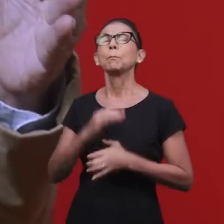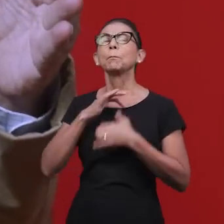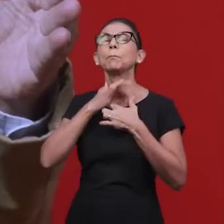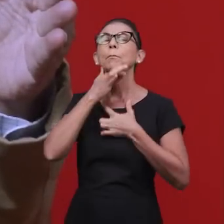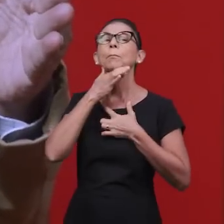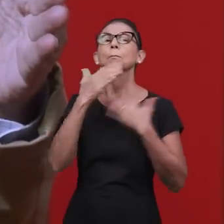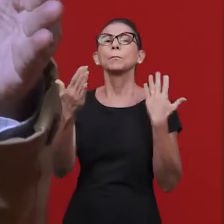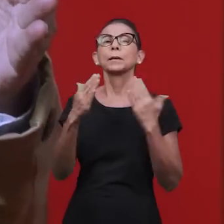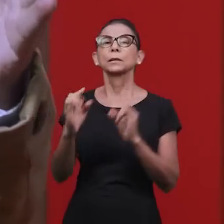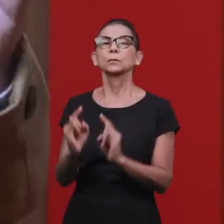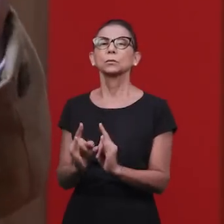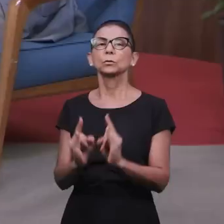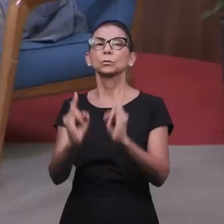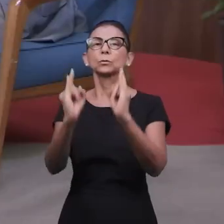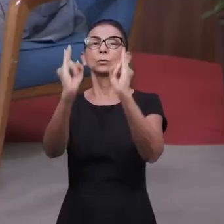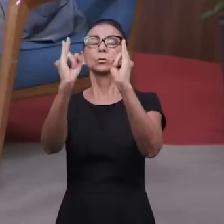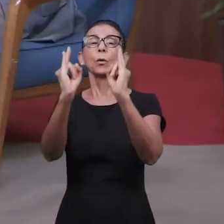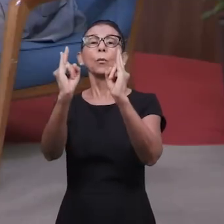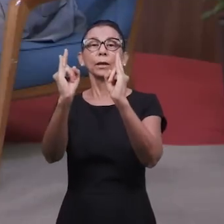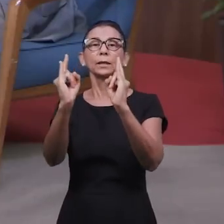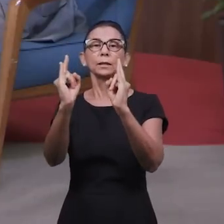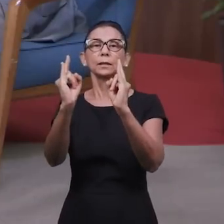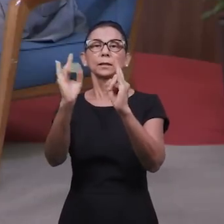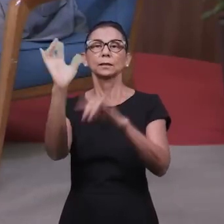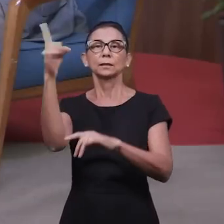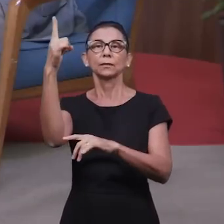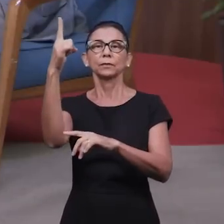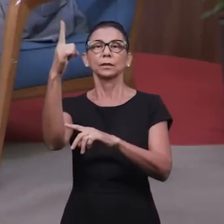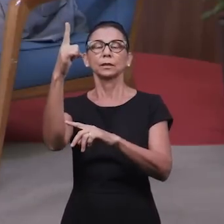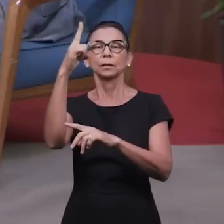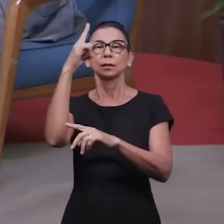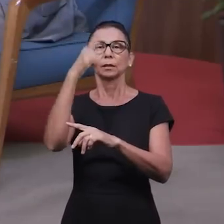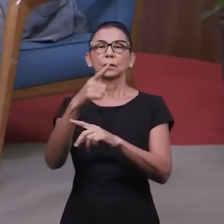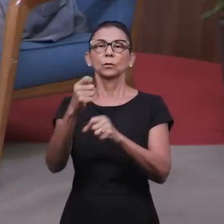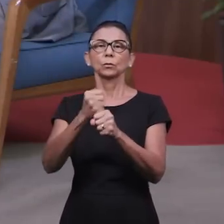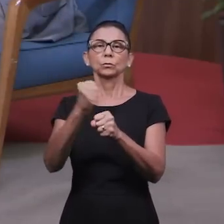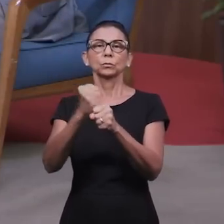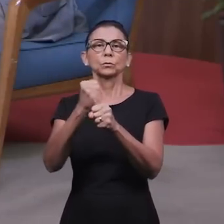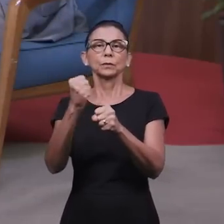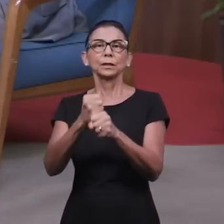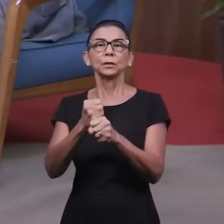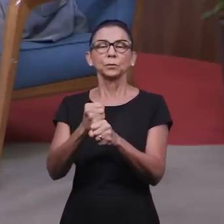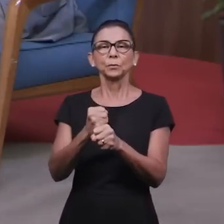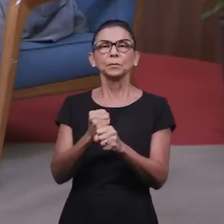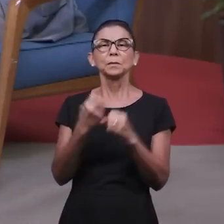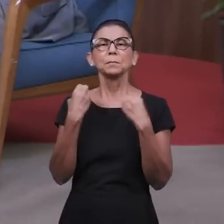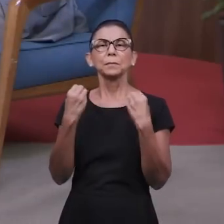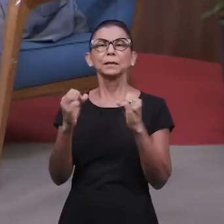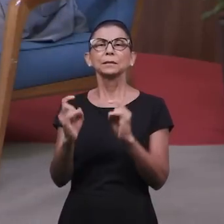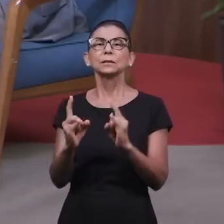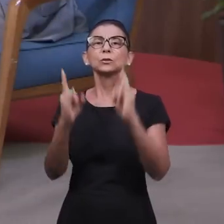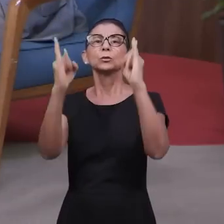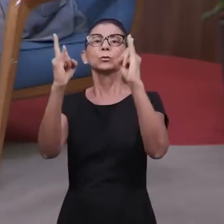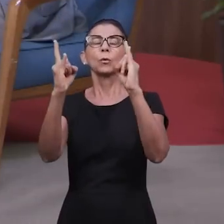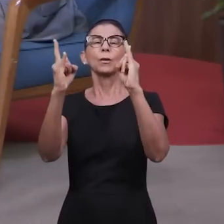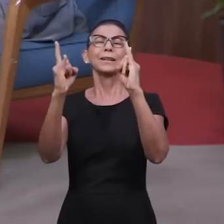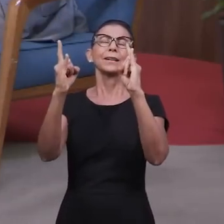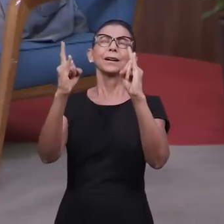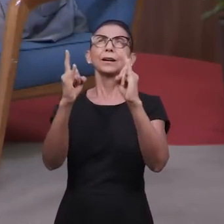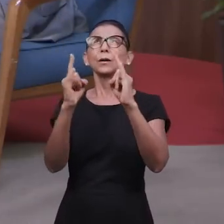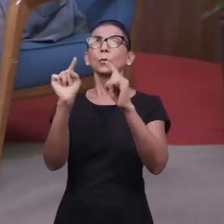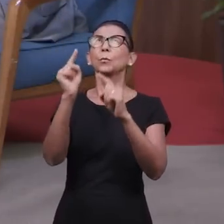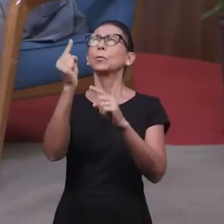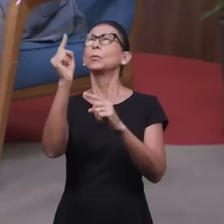de Davi. Então, as torres eram edificadas para você ter a visão panorâmica,